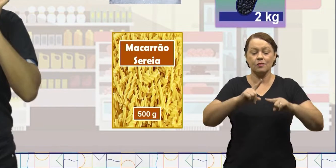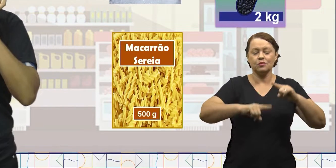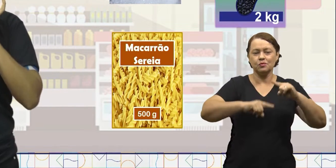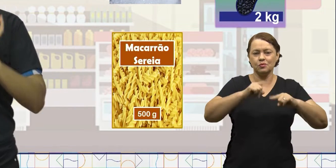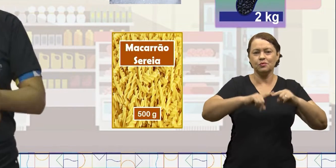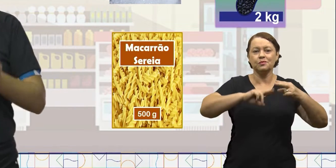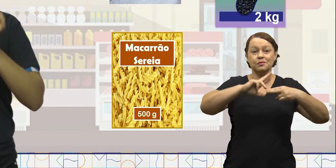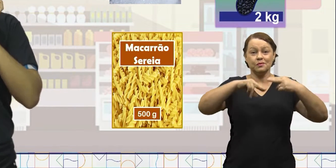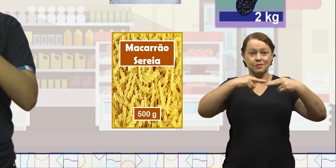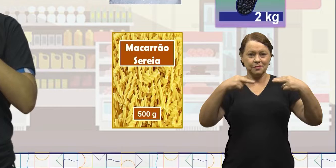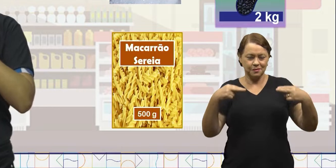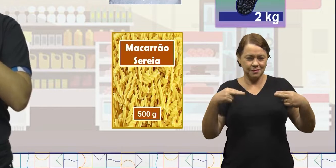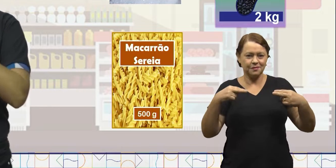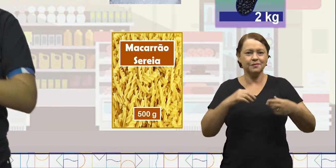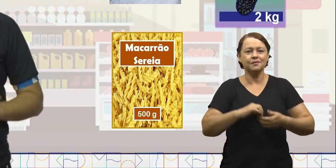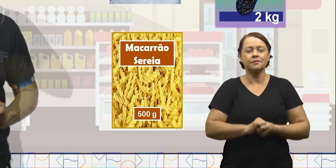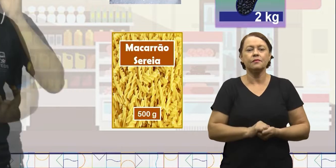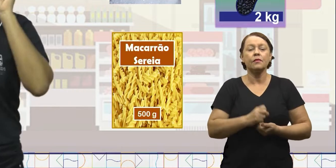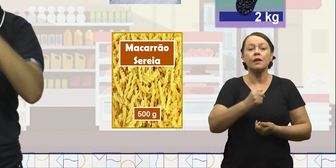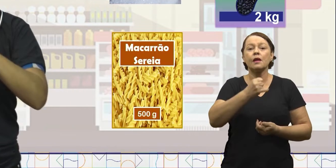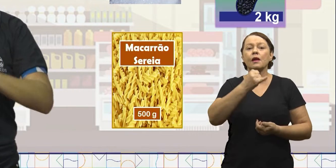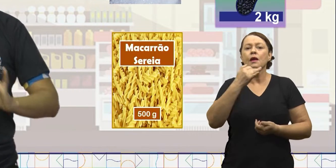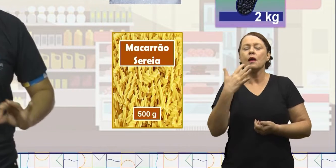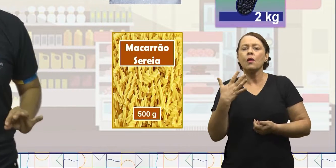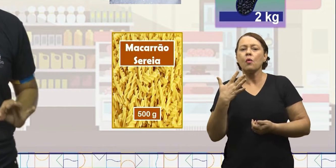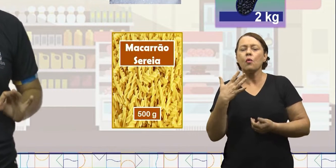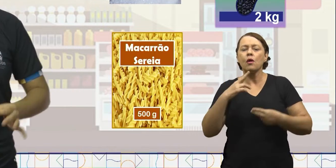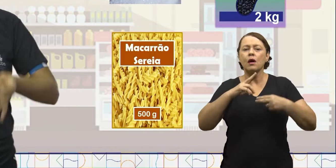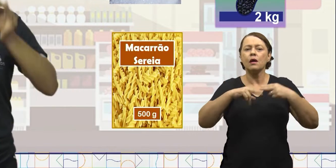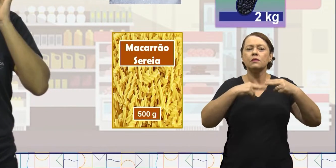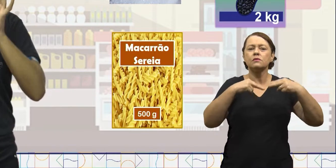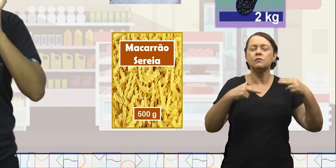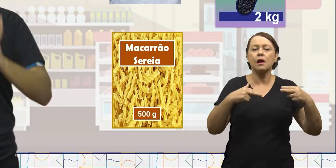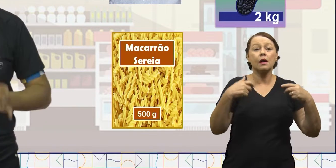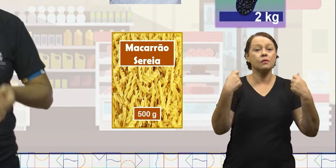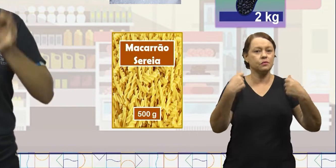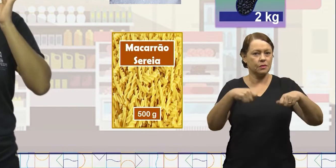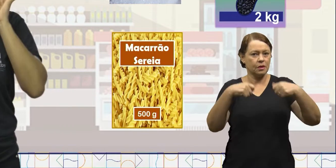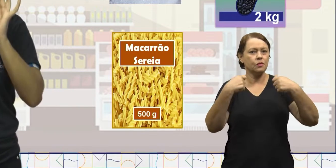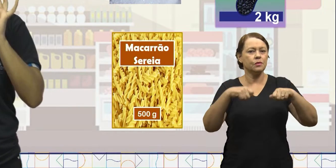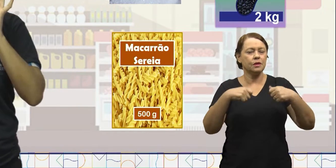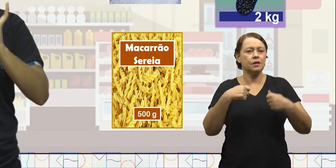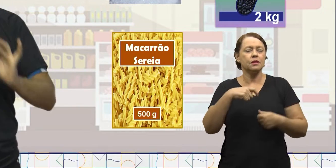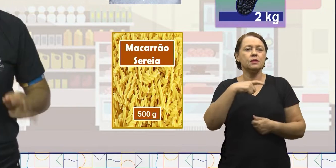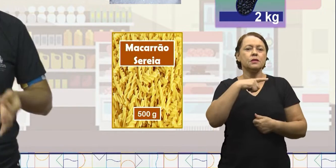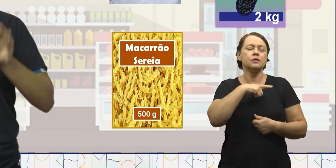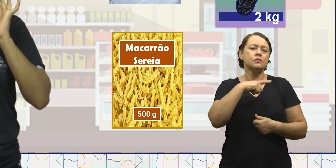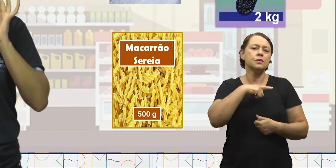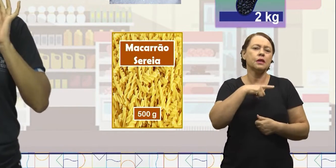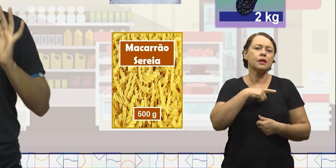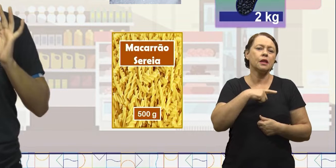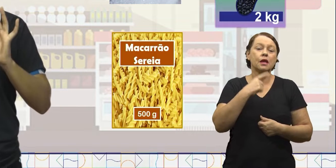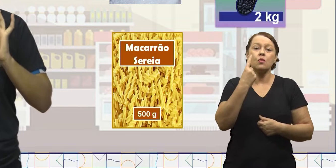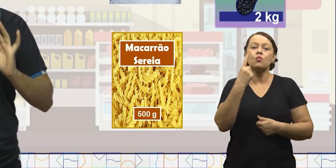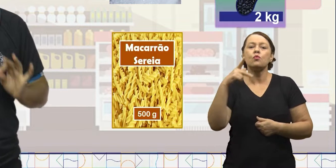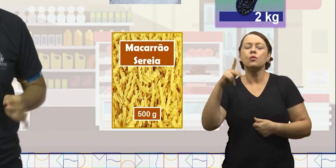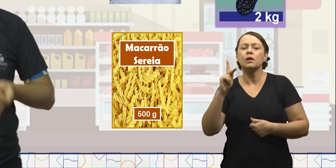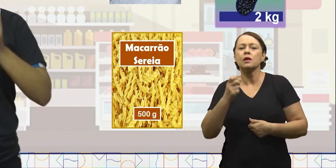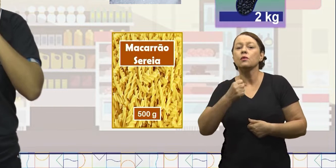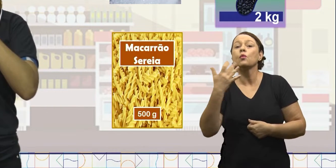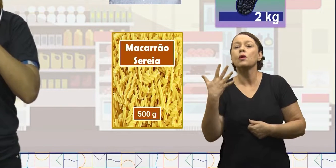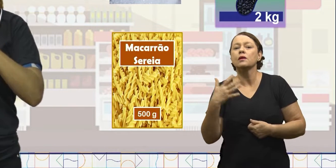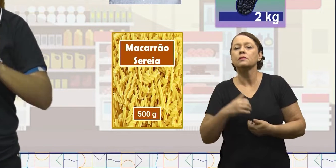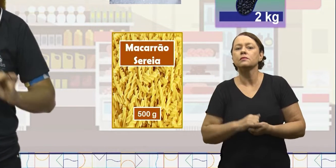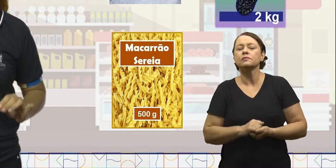exatamente, o pacote de macarrão. Quantos pacotes de macarrão são necessários para se